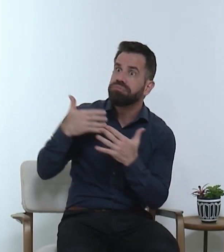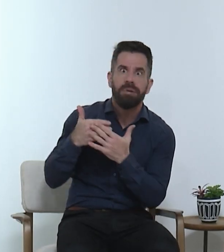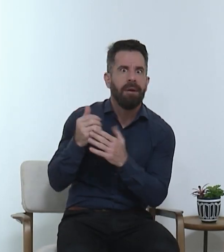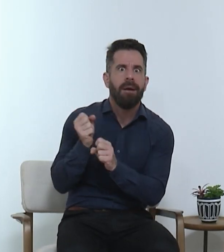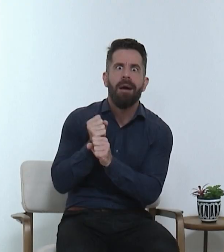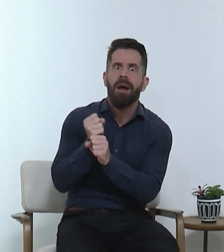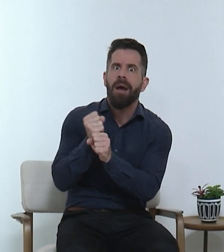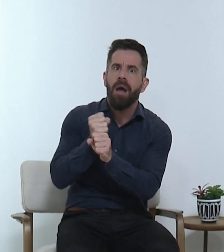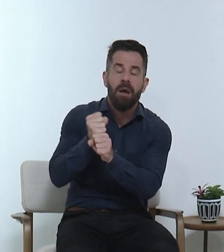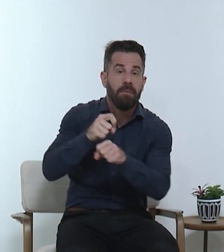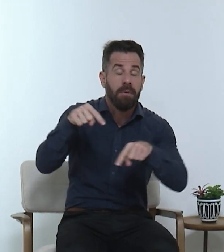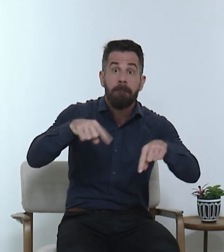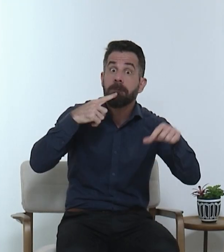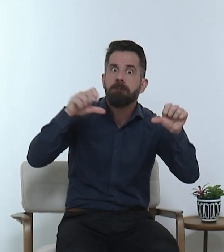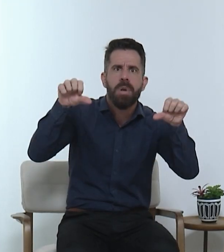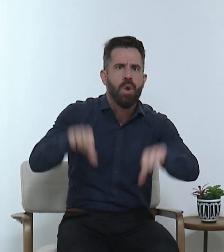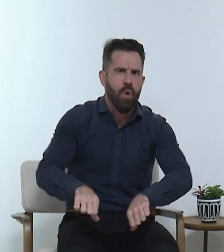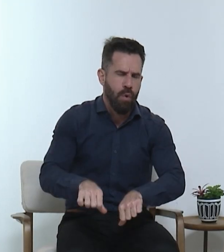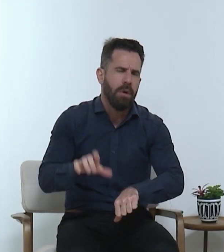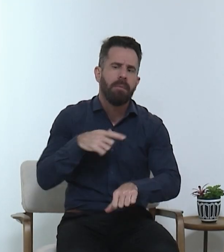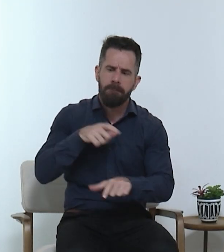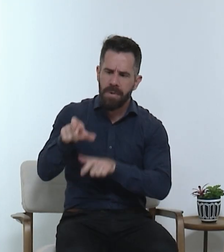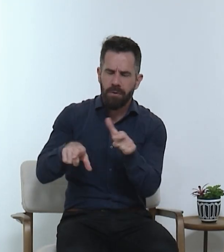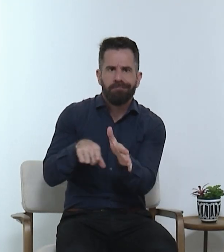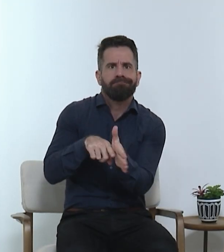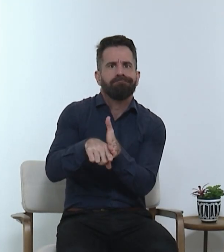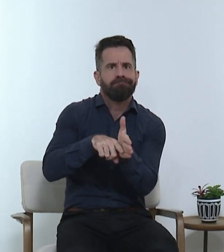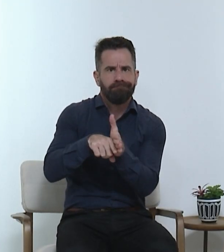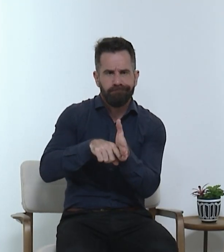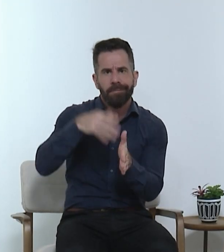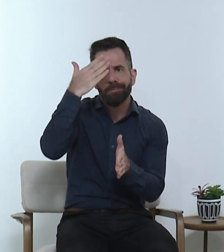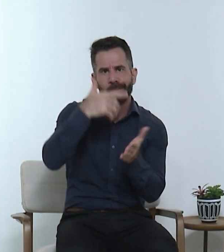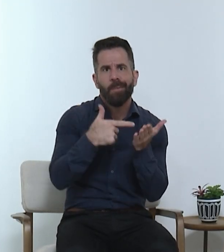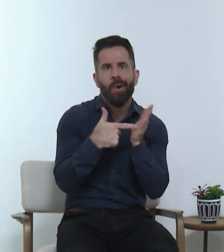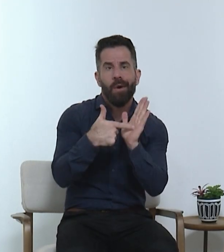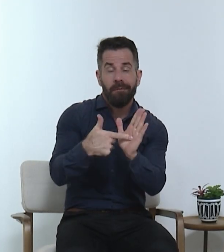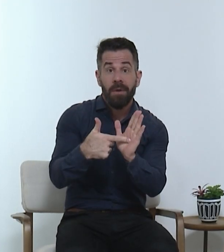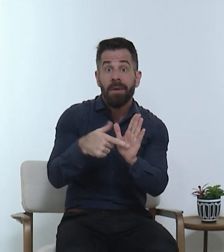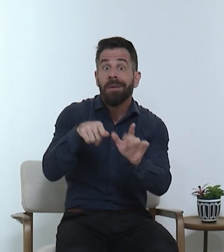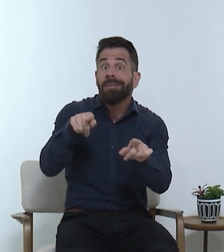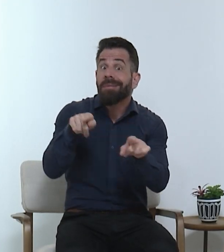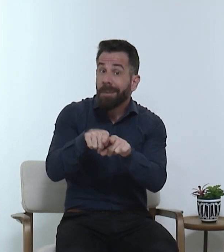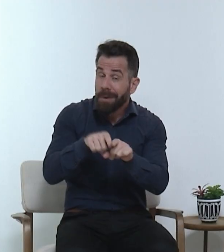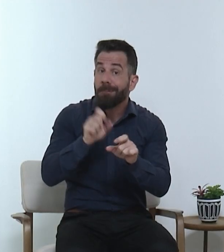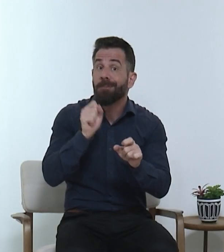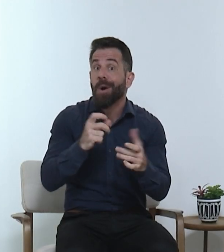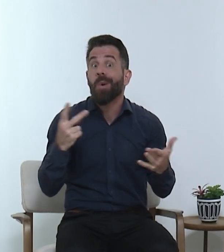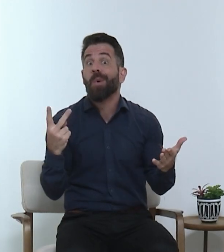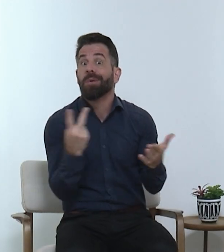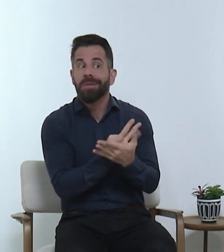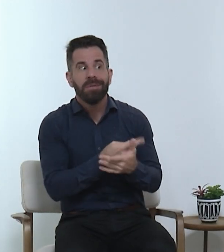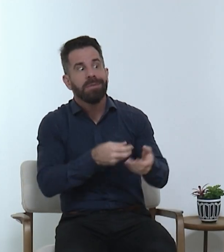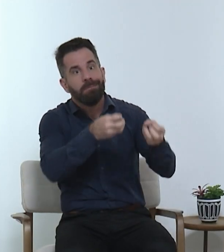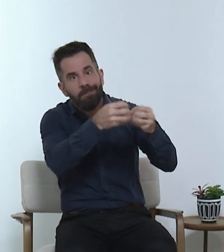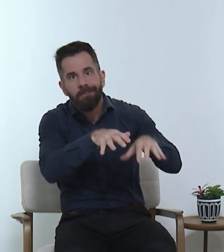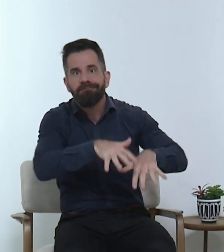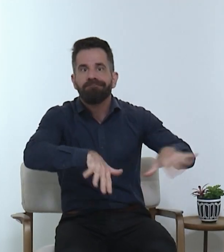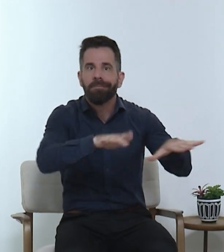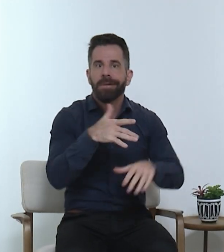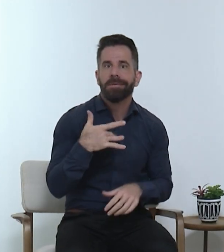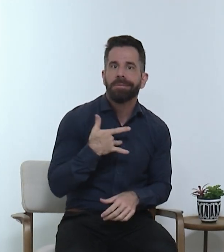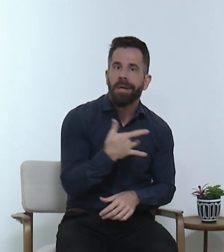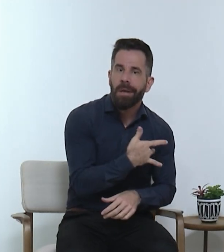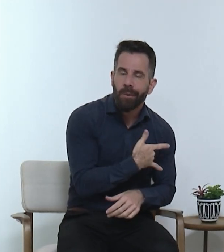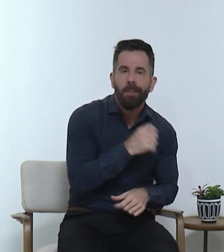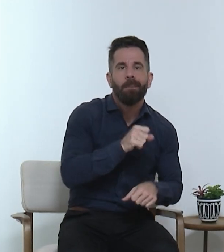acordo com as projeções feitas por especialistas. E com ele vem também uma série de implicações na saúde, como problemas